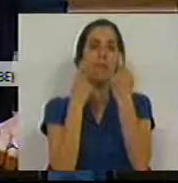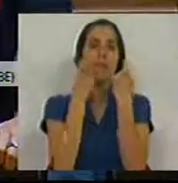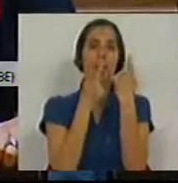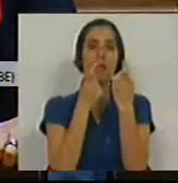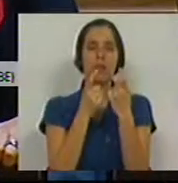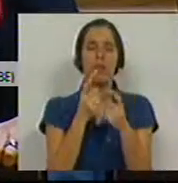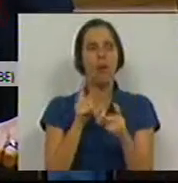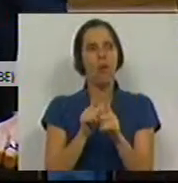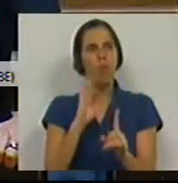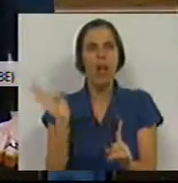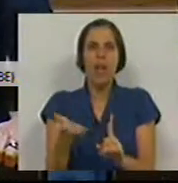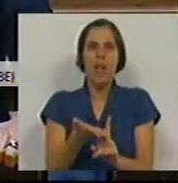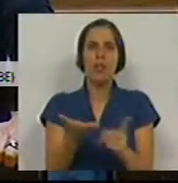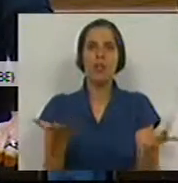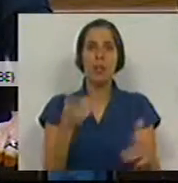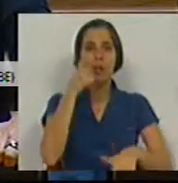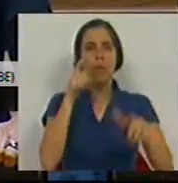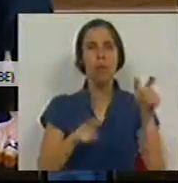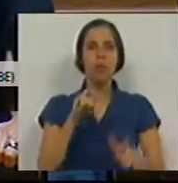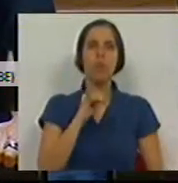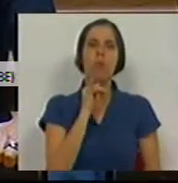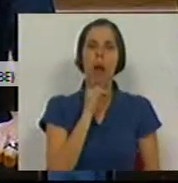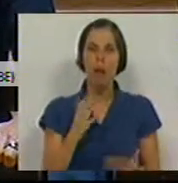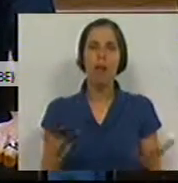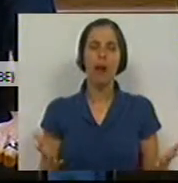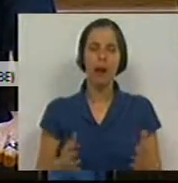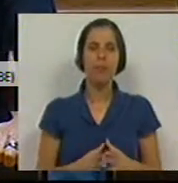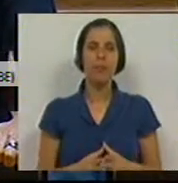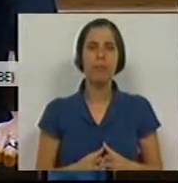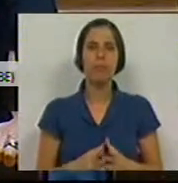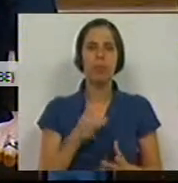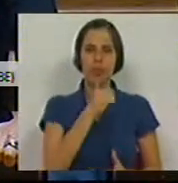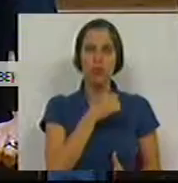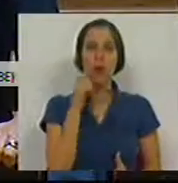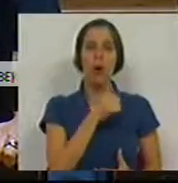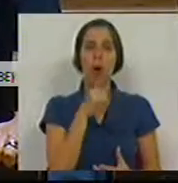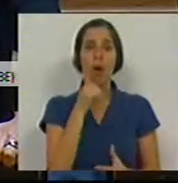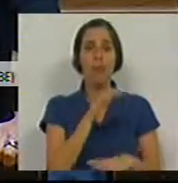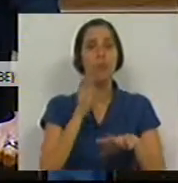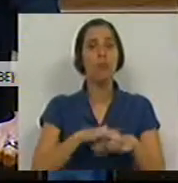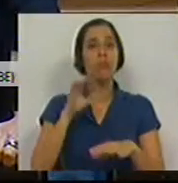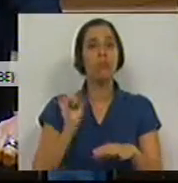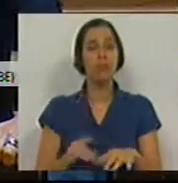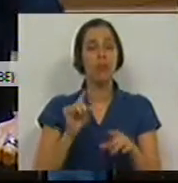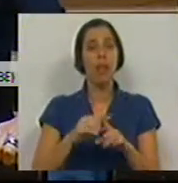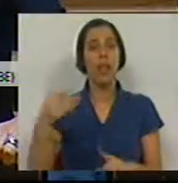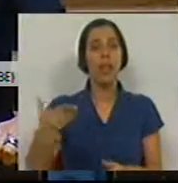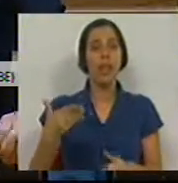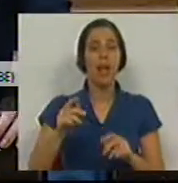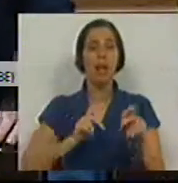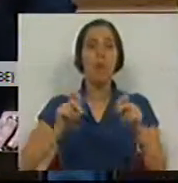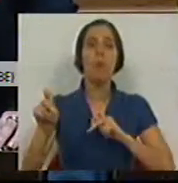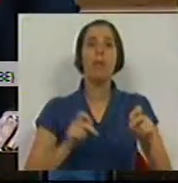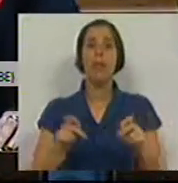sobre o castigo que a população do Algarve tem sofrido relativamente aos seus direitos de